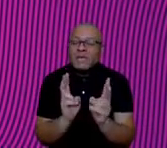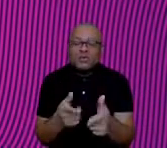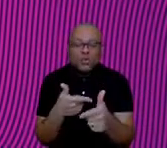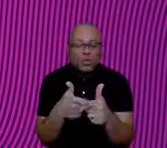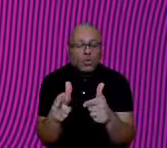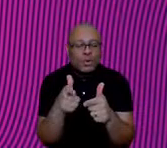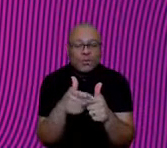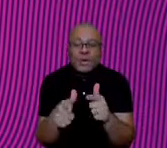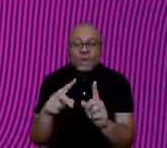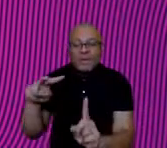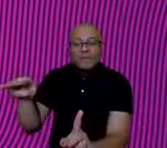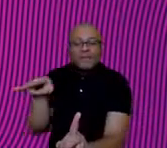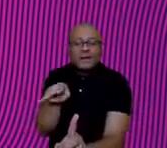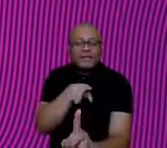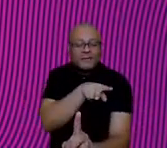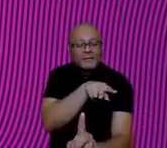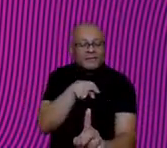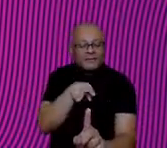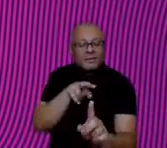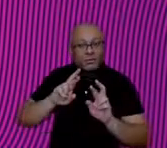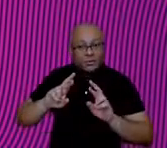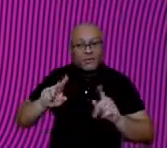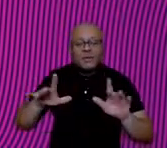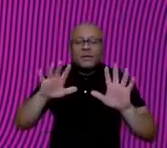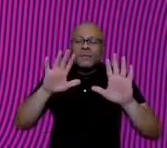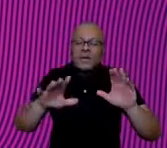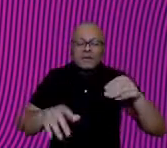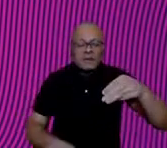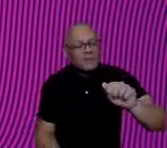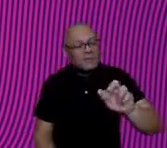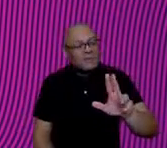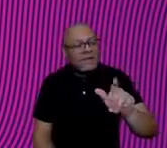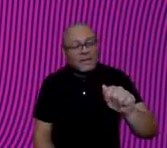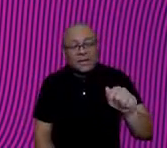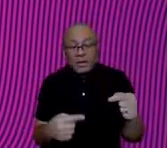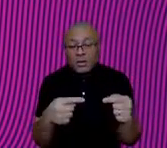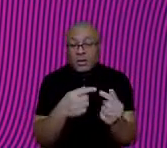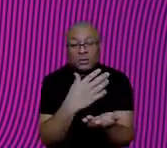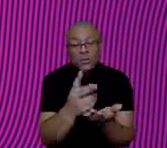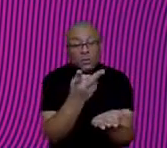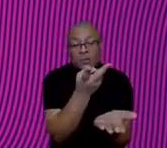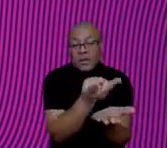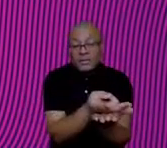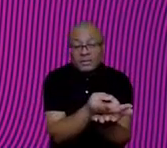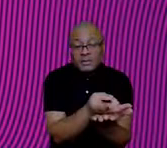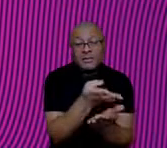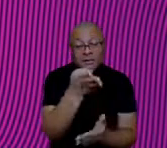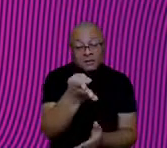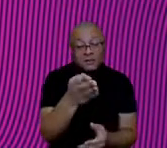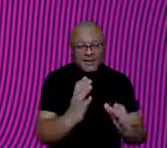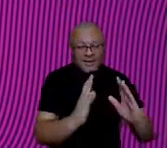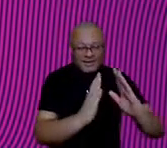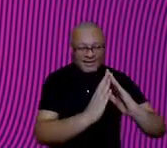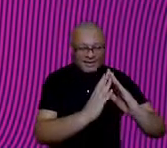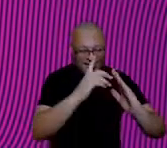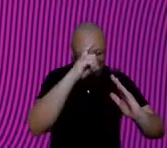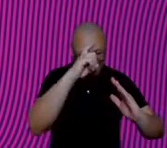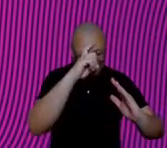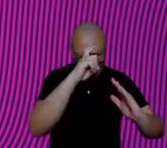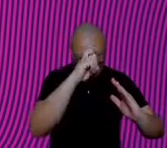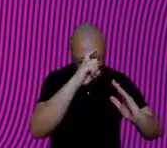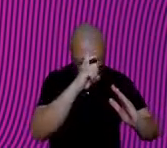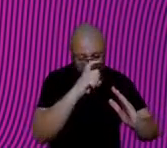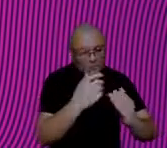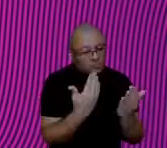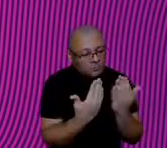aí, Mariana, tudo começa com o teu paciente que chega no consultório, muitas vezes